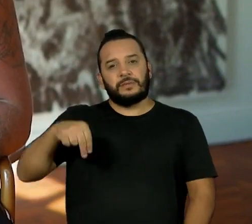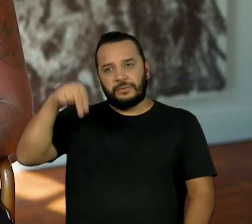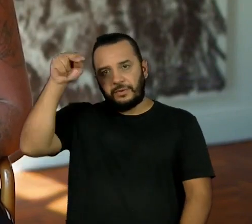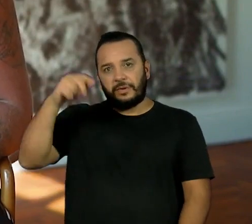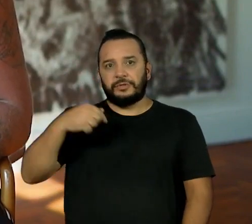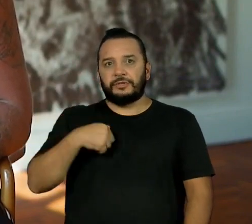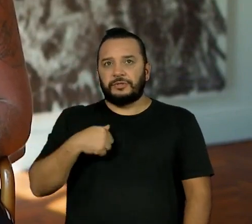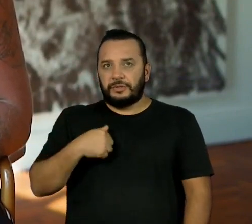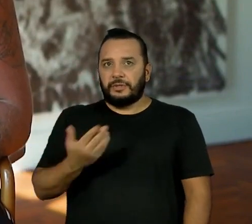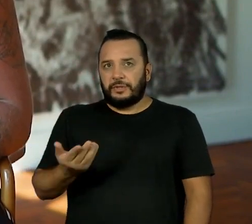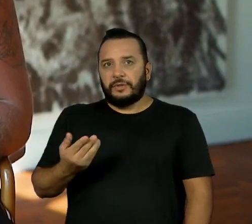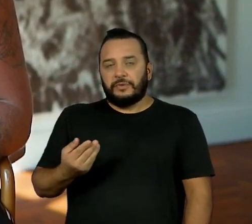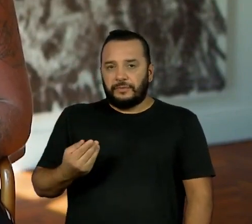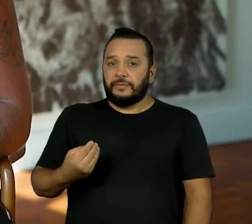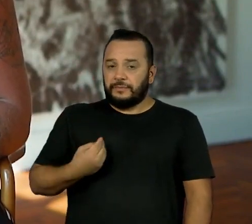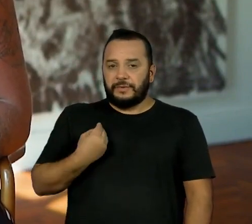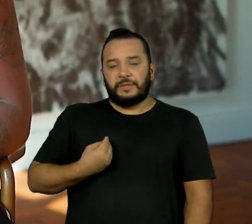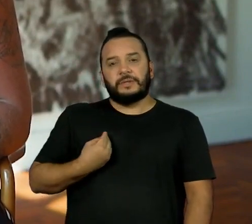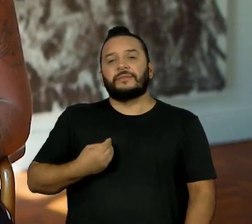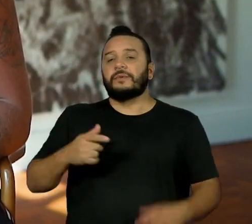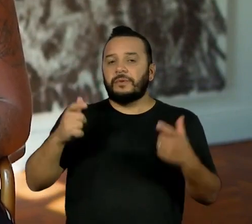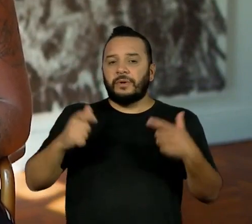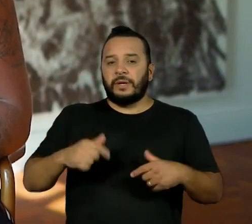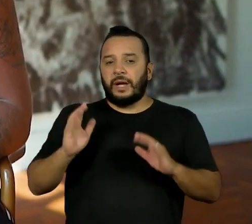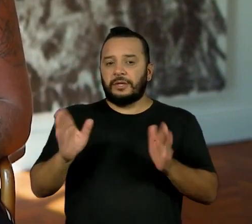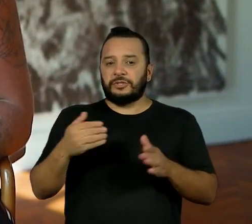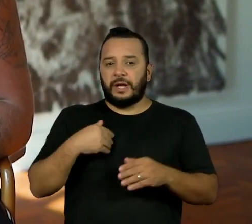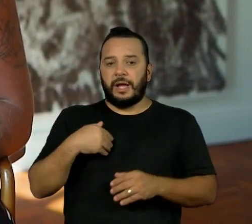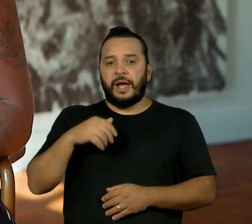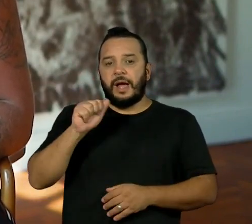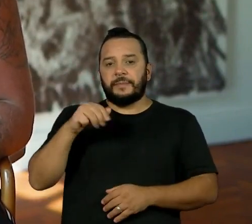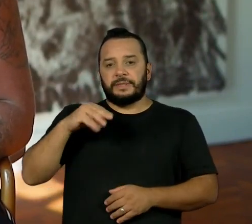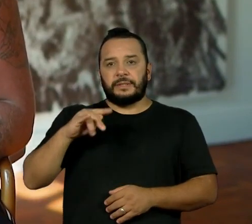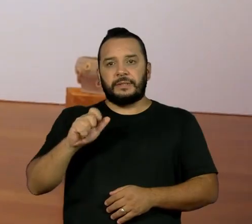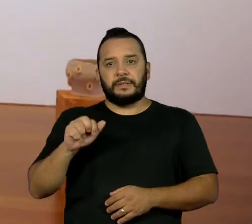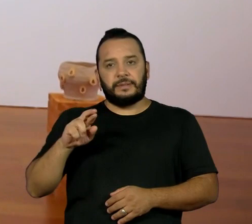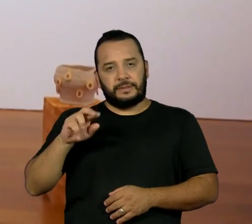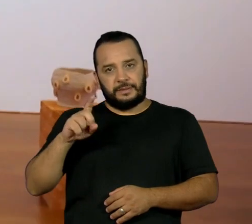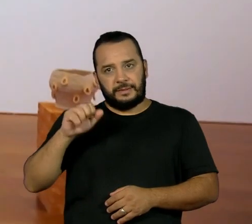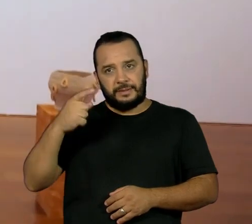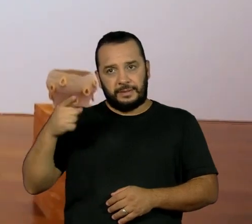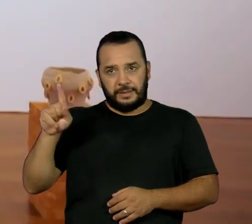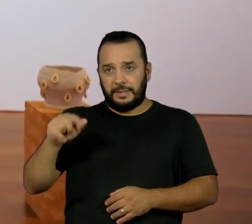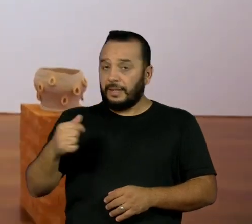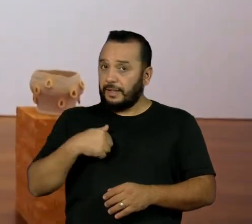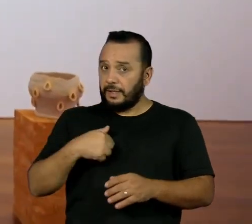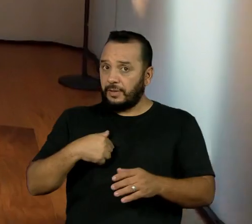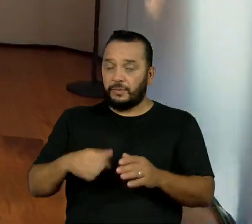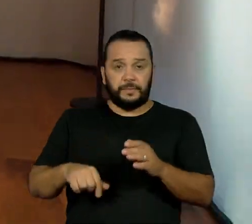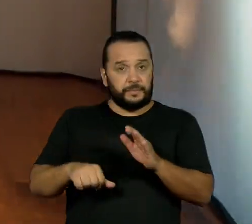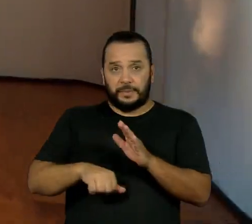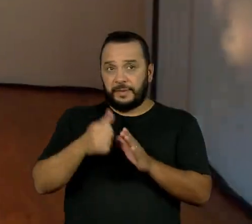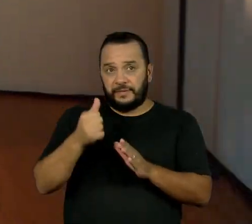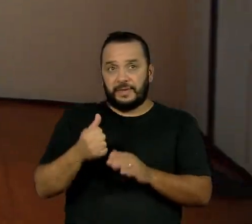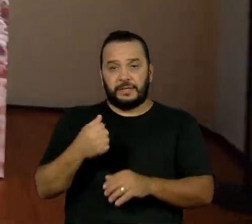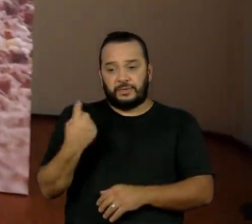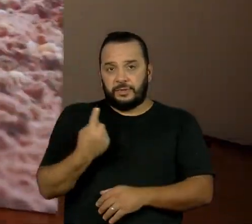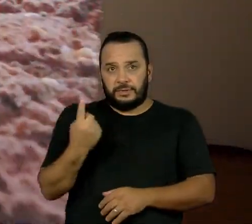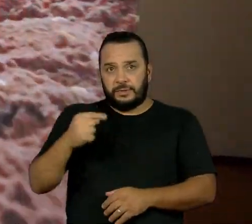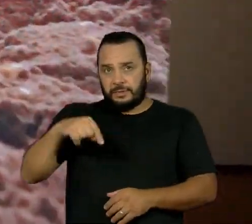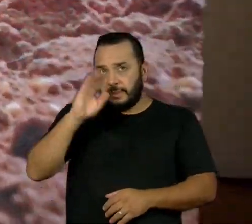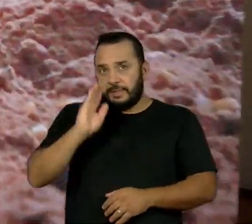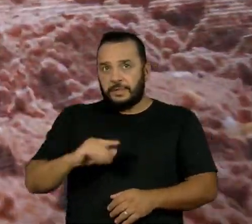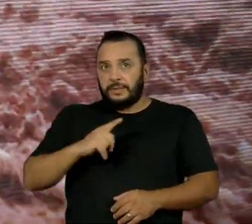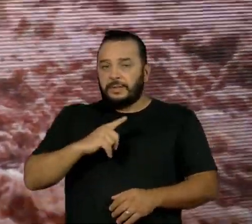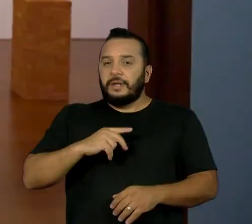entre Lisboa e Amsterdã. E eu estou apresentando minha primeira individual no Brasil. Então eu pratico filme, eu